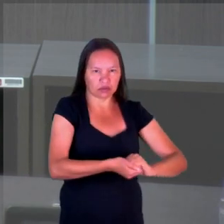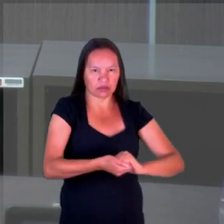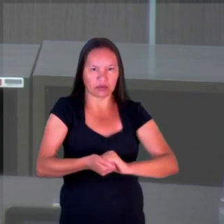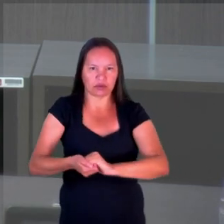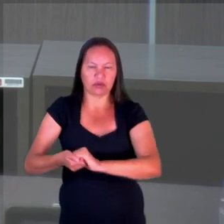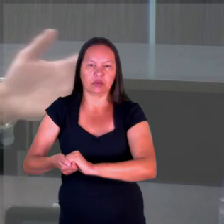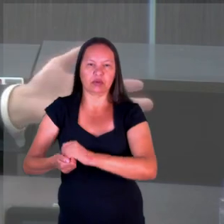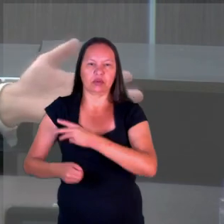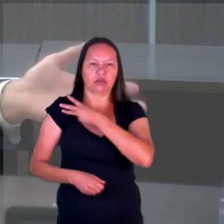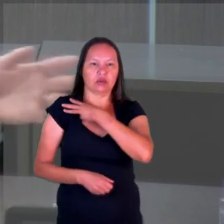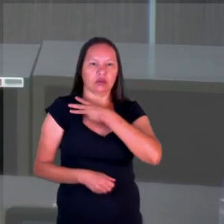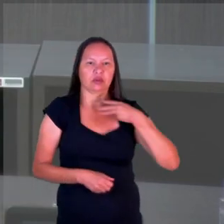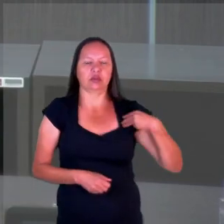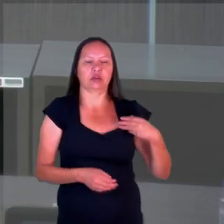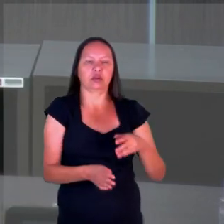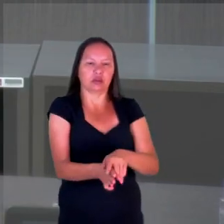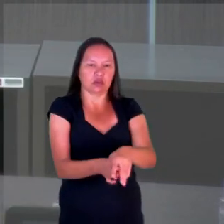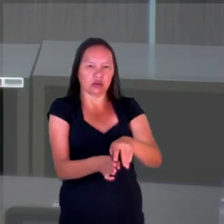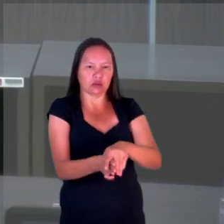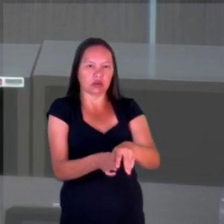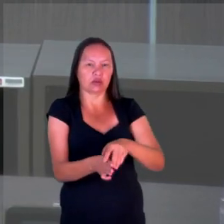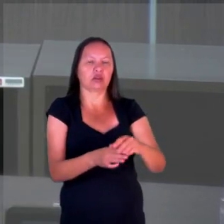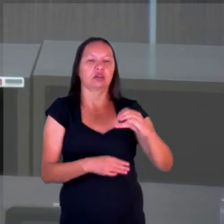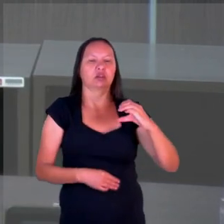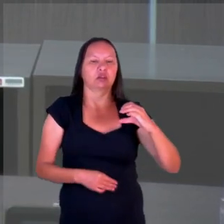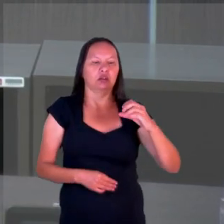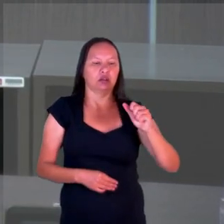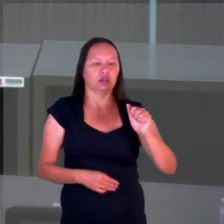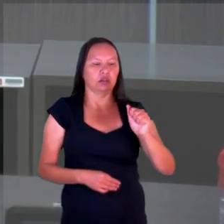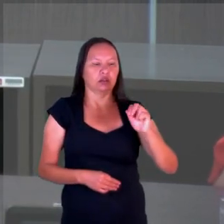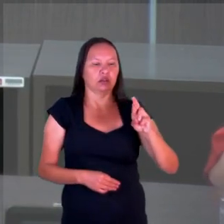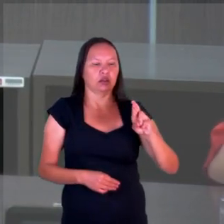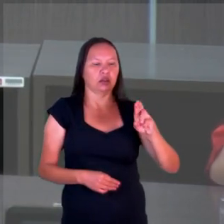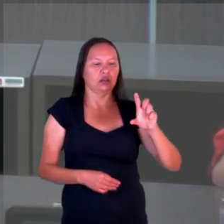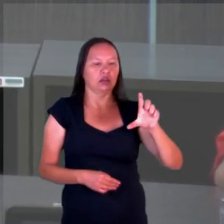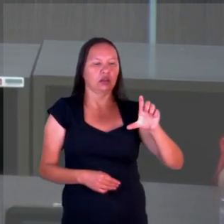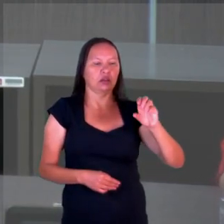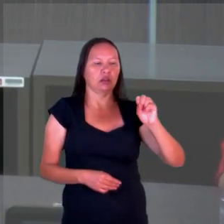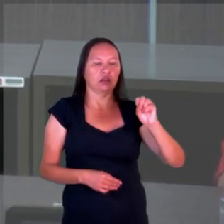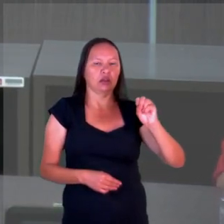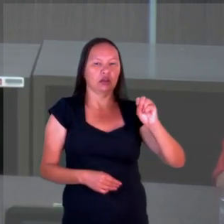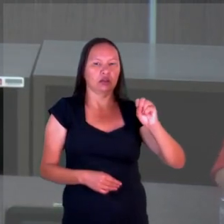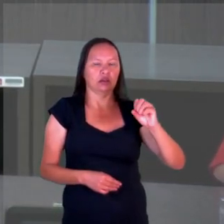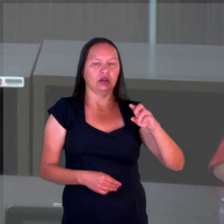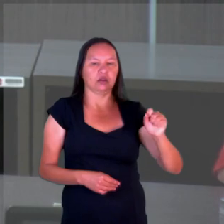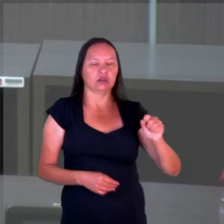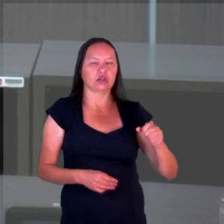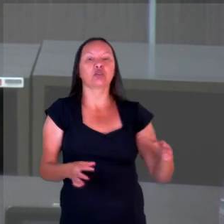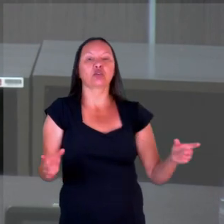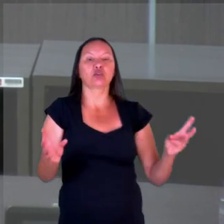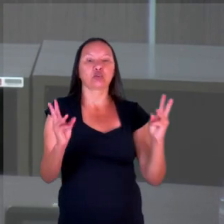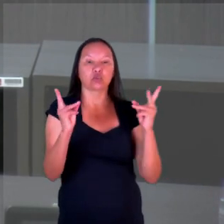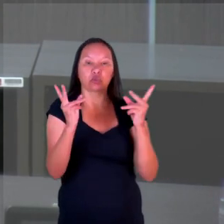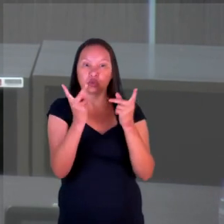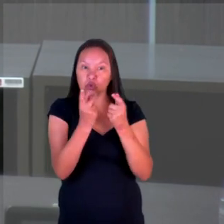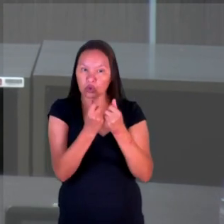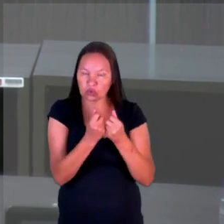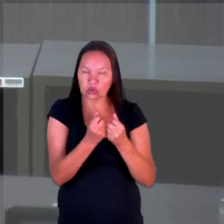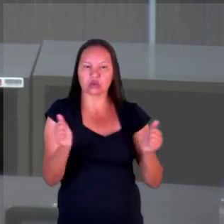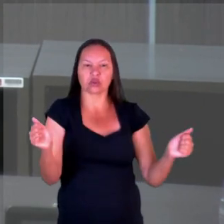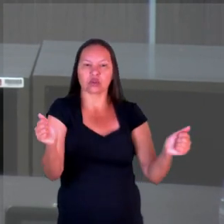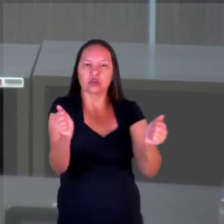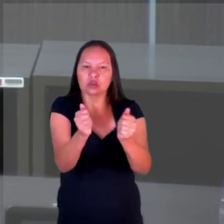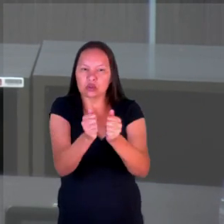o conselheiro Daniel carnio que está à frente da unidade Nacional de capacitação e todos os que eh se unem a esses dois